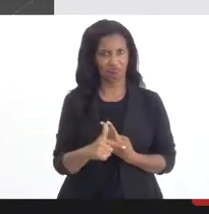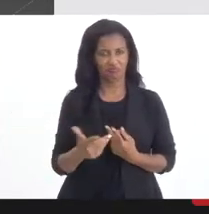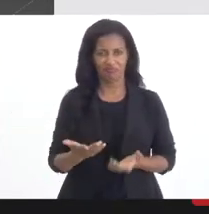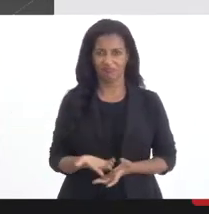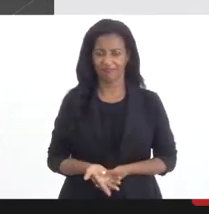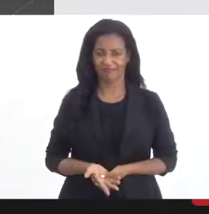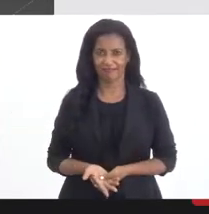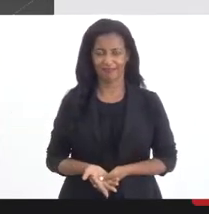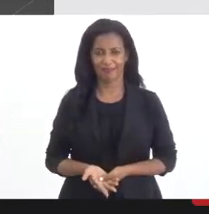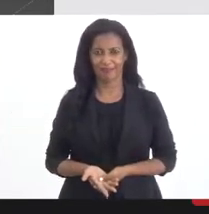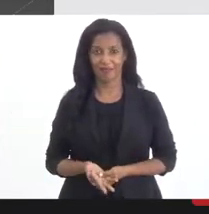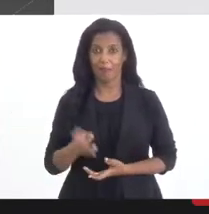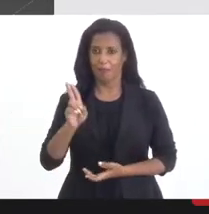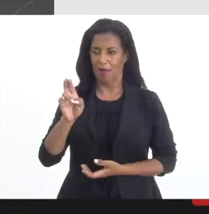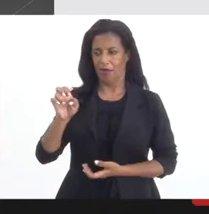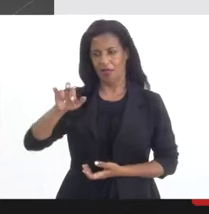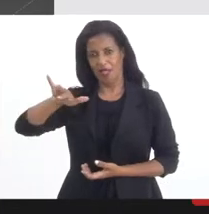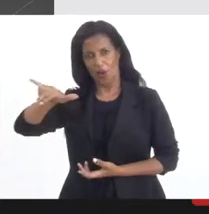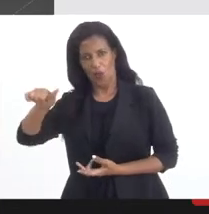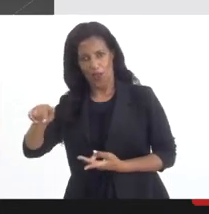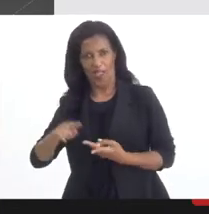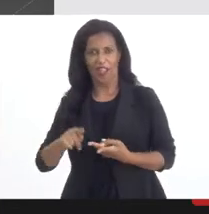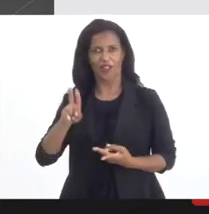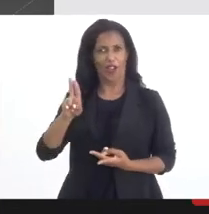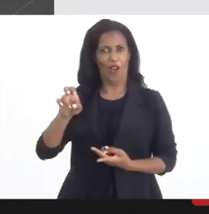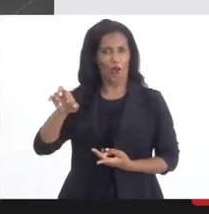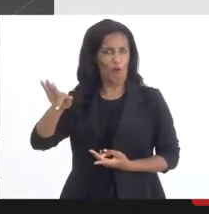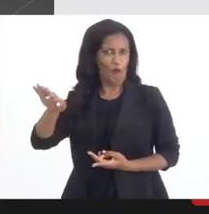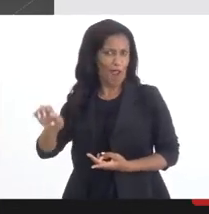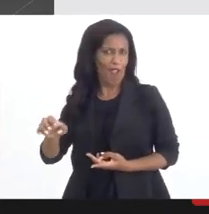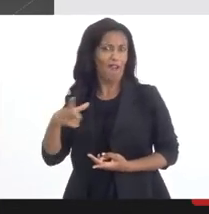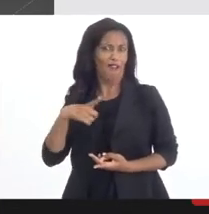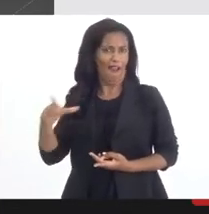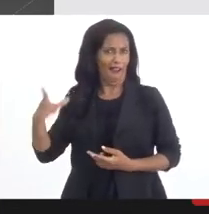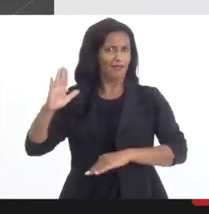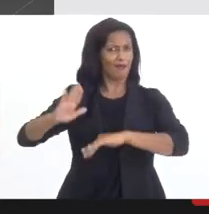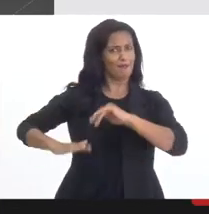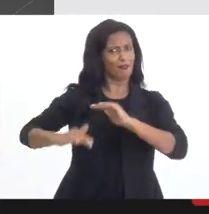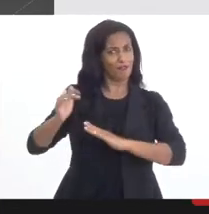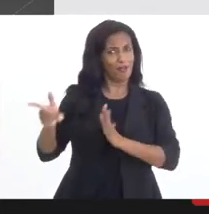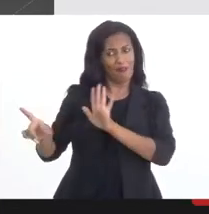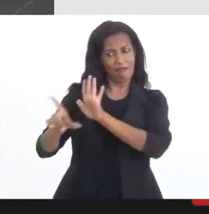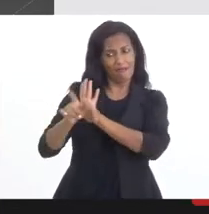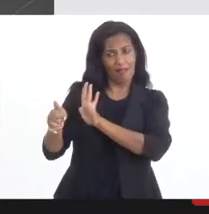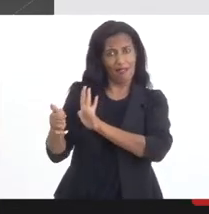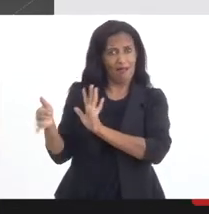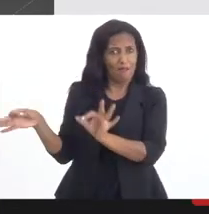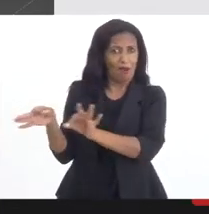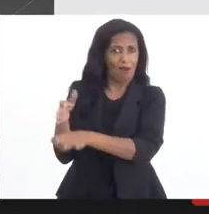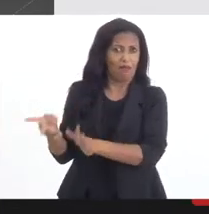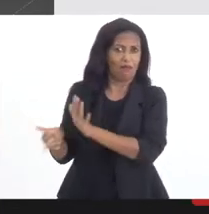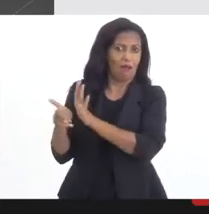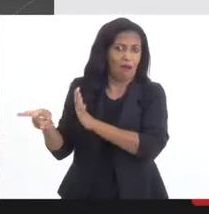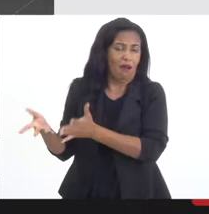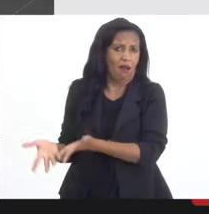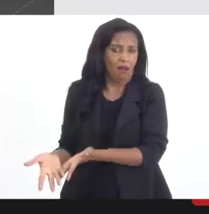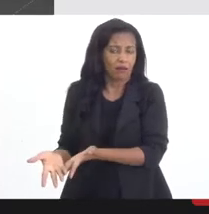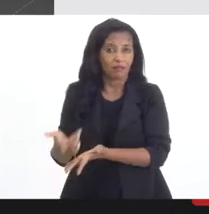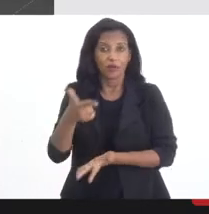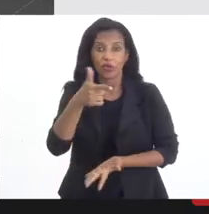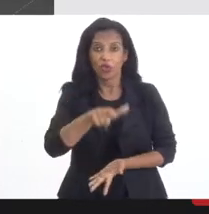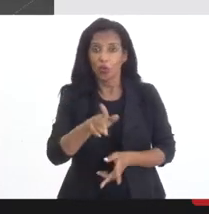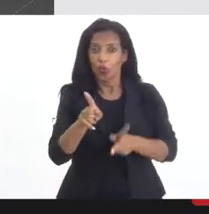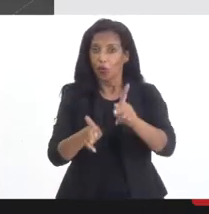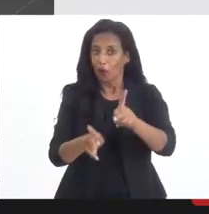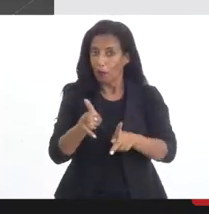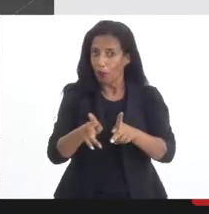Mas a UERJ, a UENF, tem quadro administrativo e tem lei para isso. Mais uma vez, a